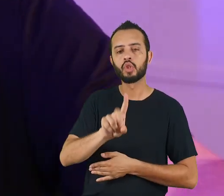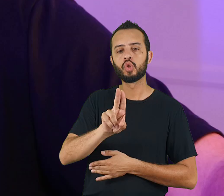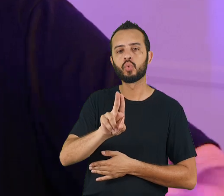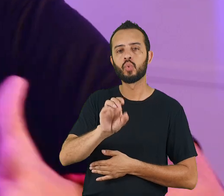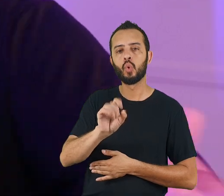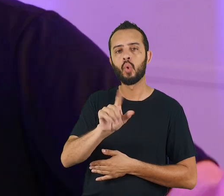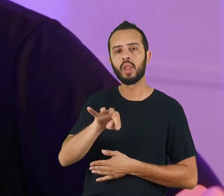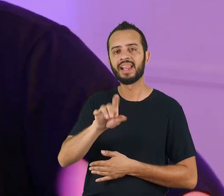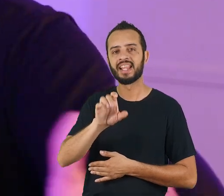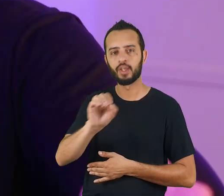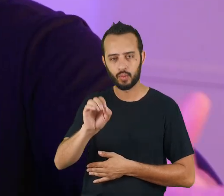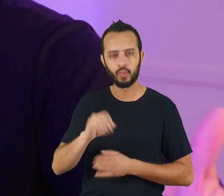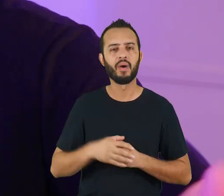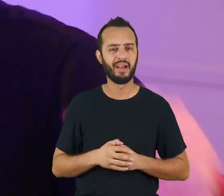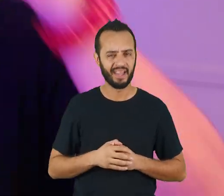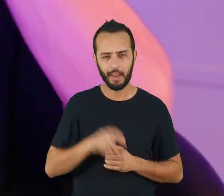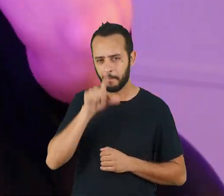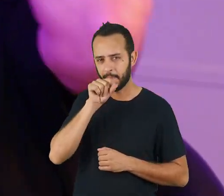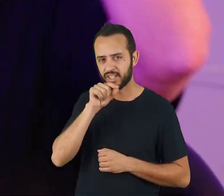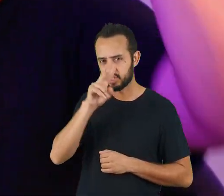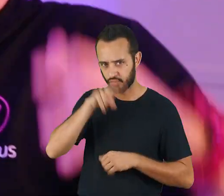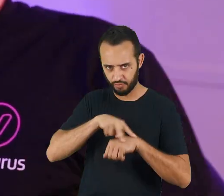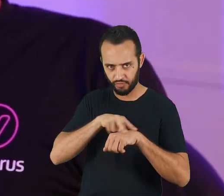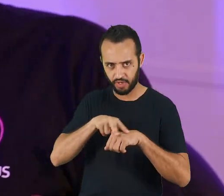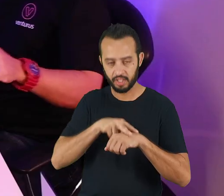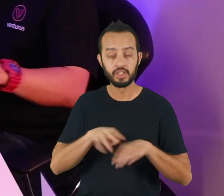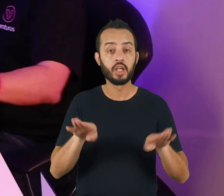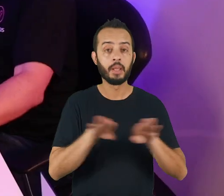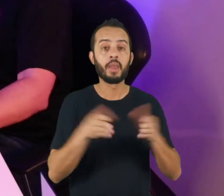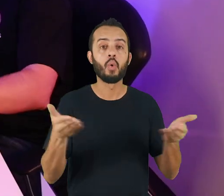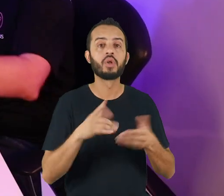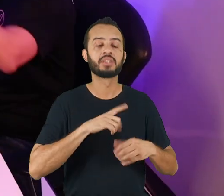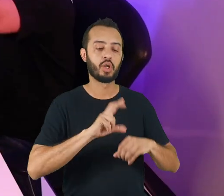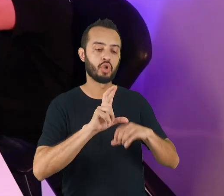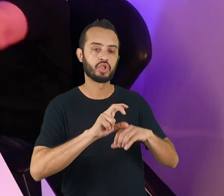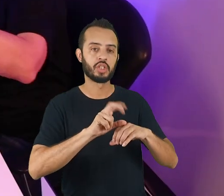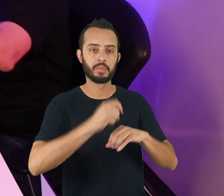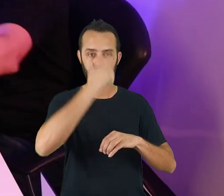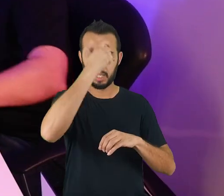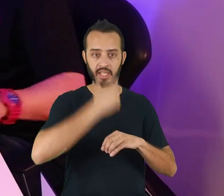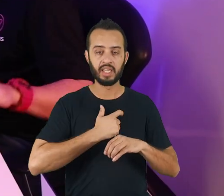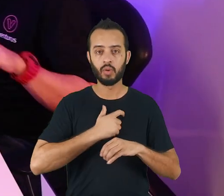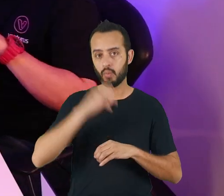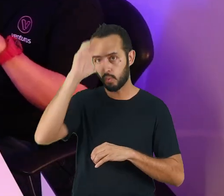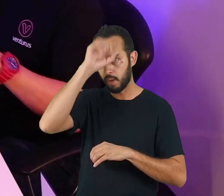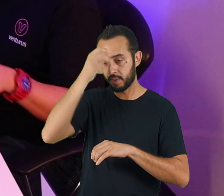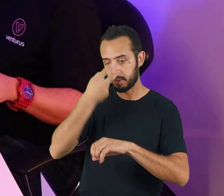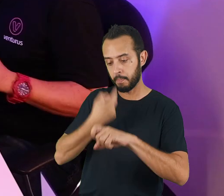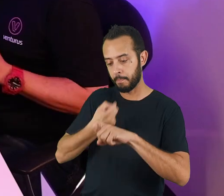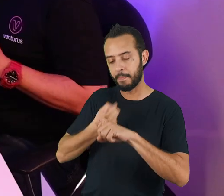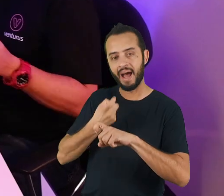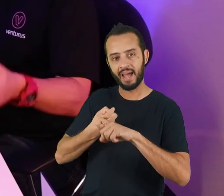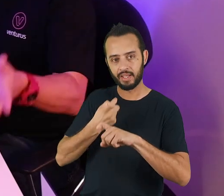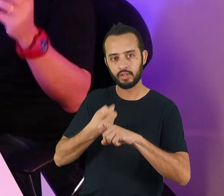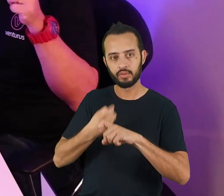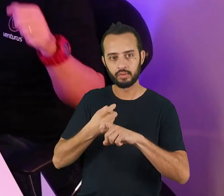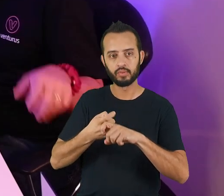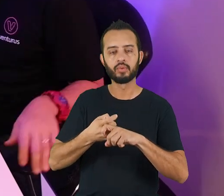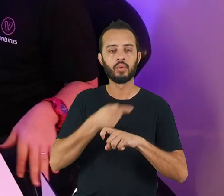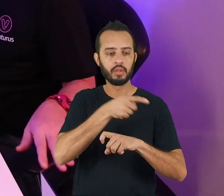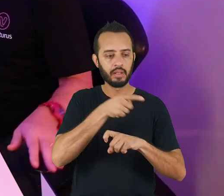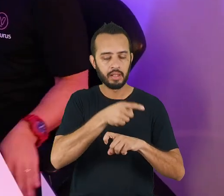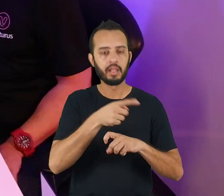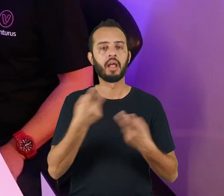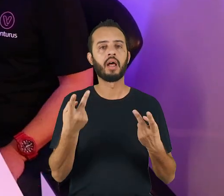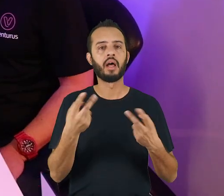Hoje em dia a gente tem acesso a tudo chat GPT gente então eu outro dia aprendi Python né para explicar um negócio pra minha filha em 5 minutos